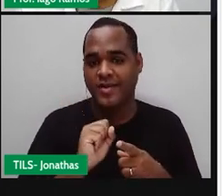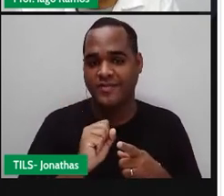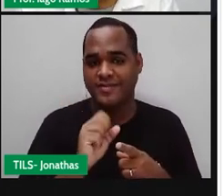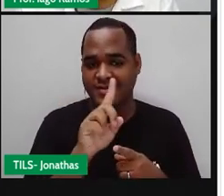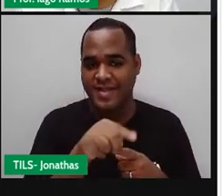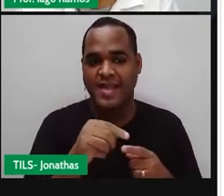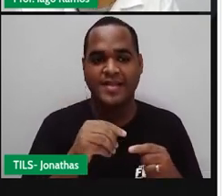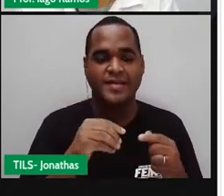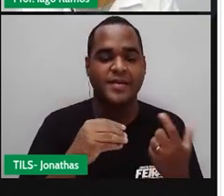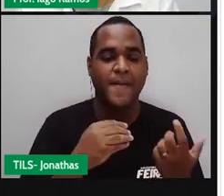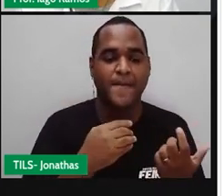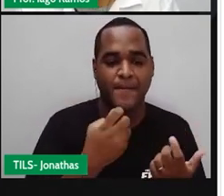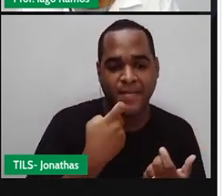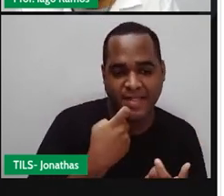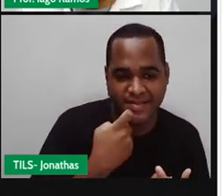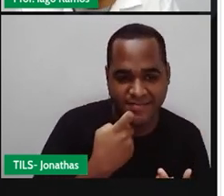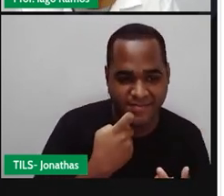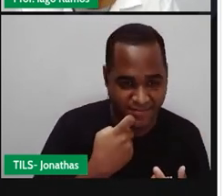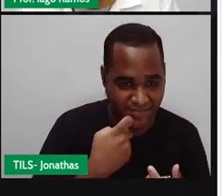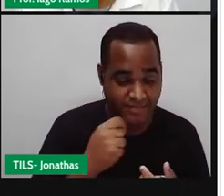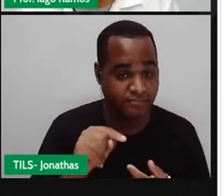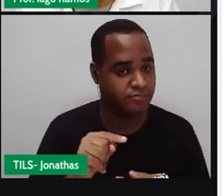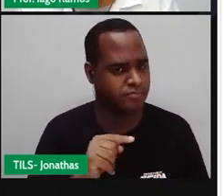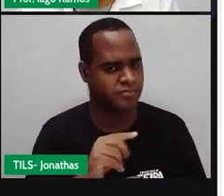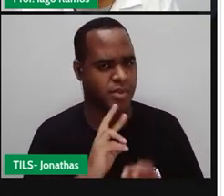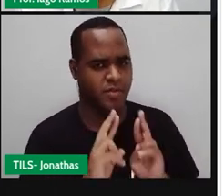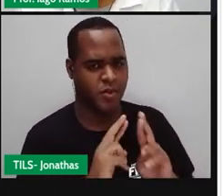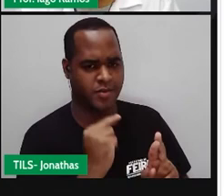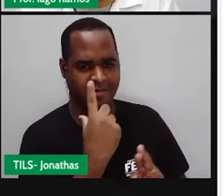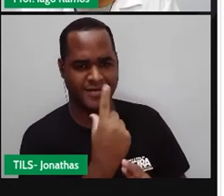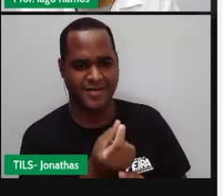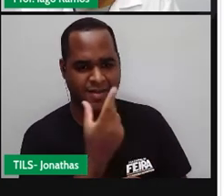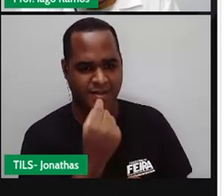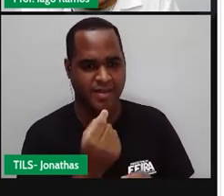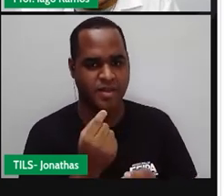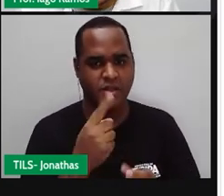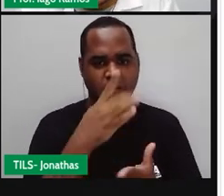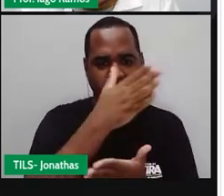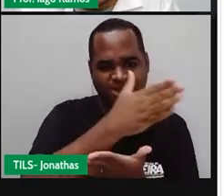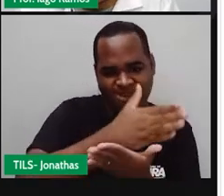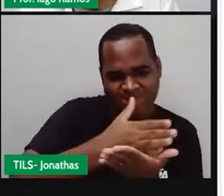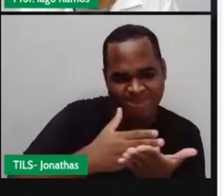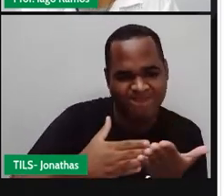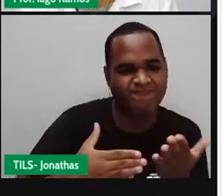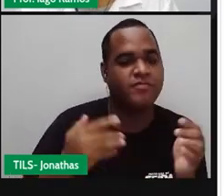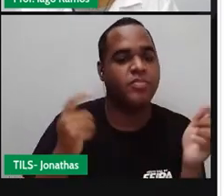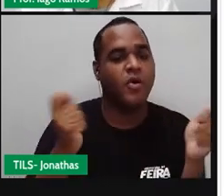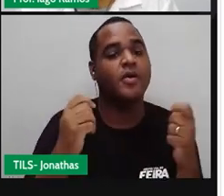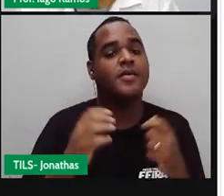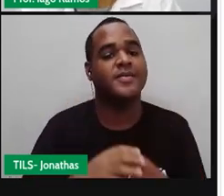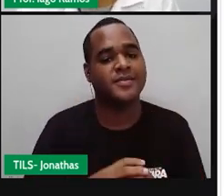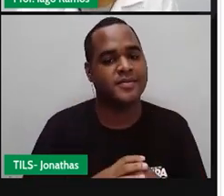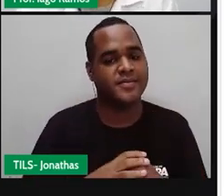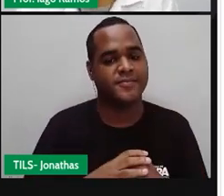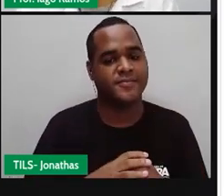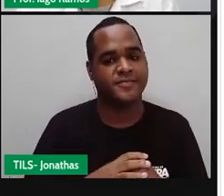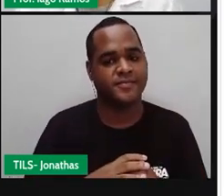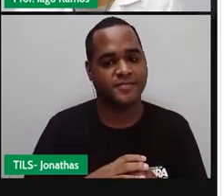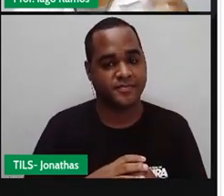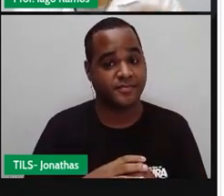atum Ailton cano responde podemos achar meio a meio Tá bom